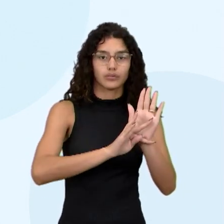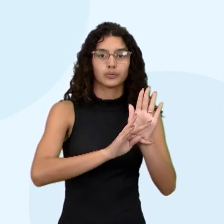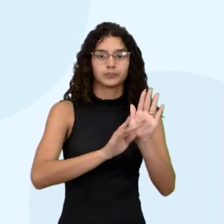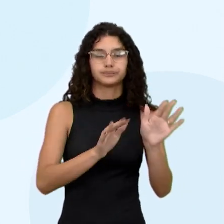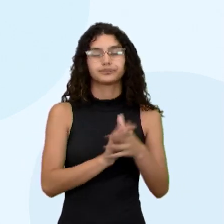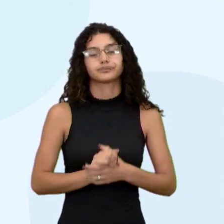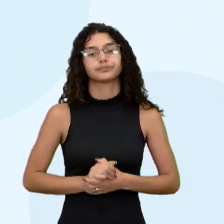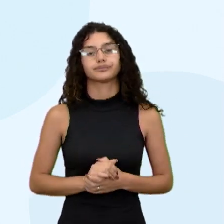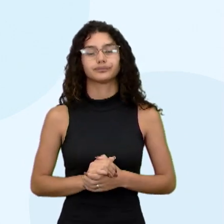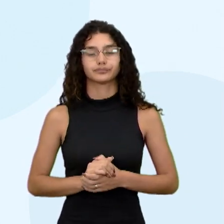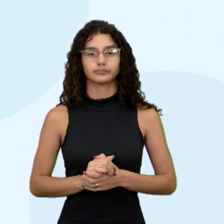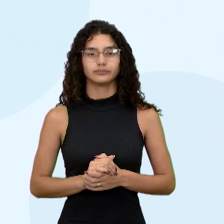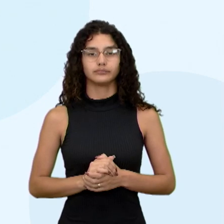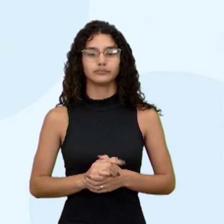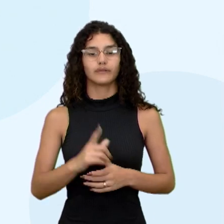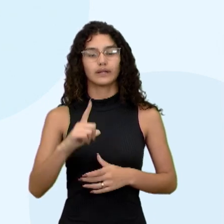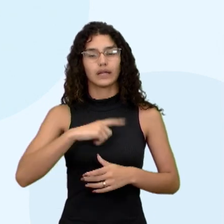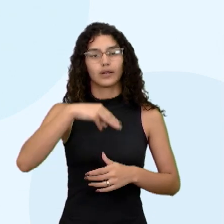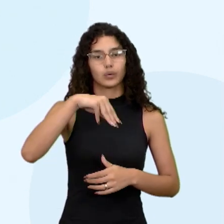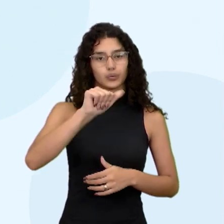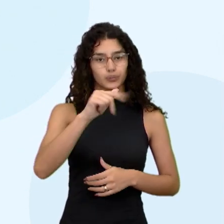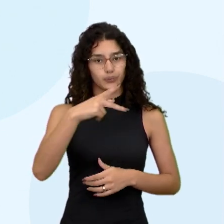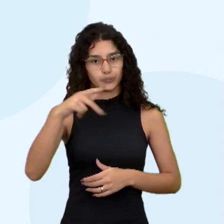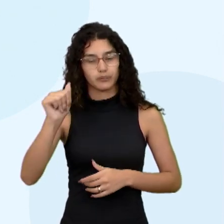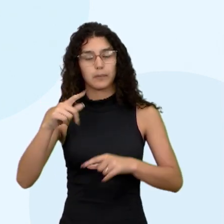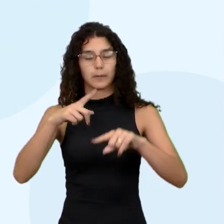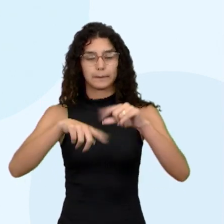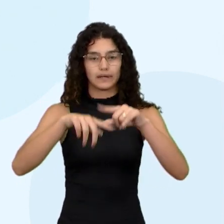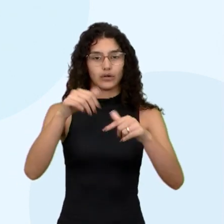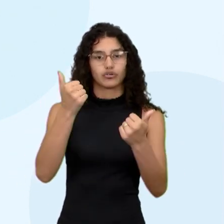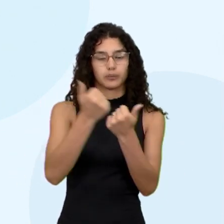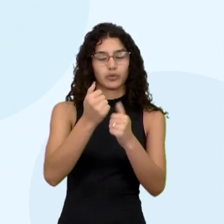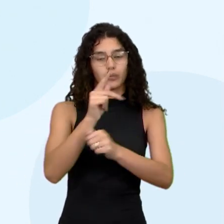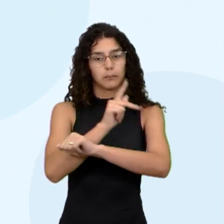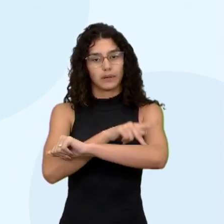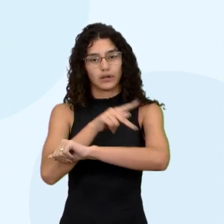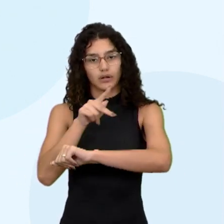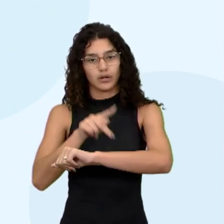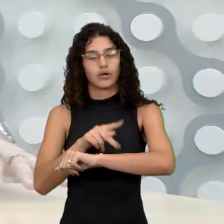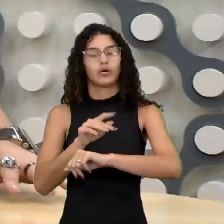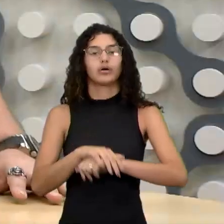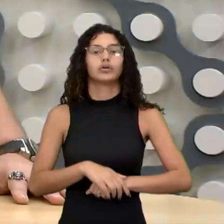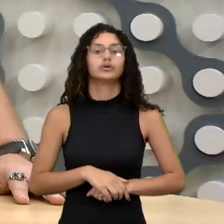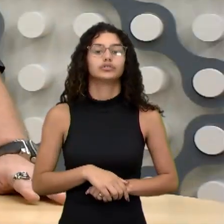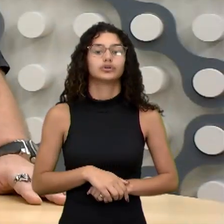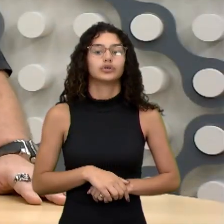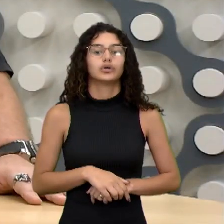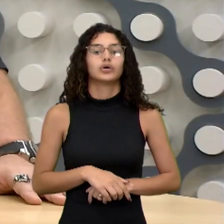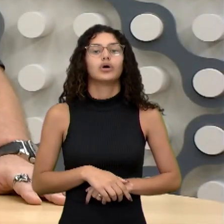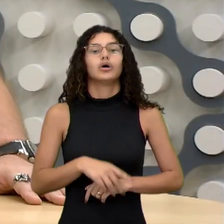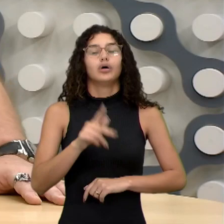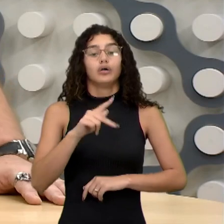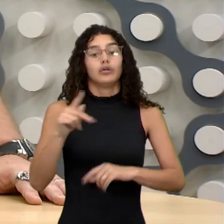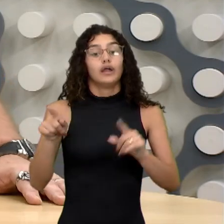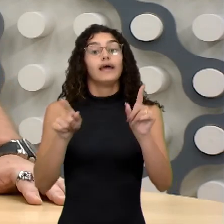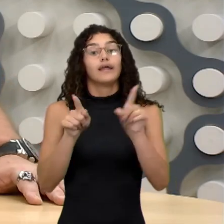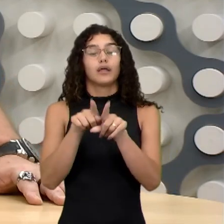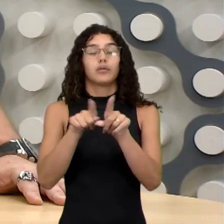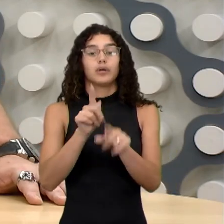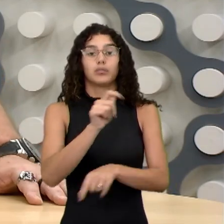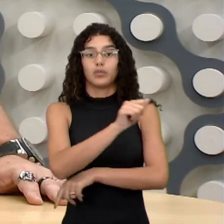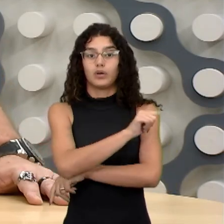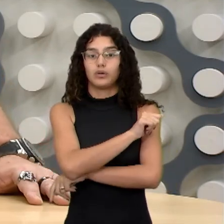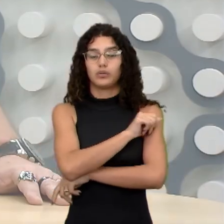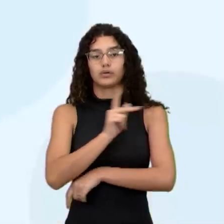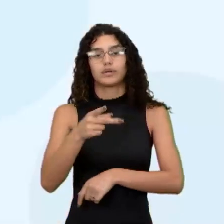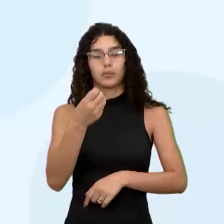que está lá no mapa de vocês, né, que é o material de apoio pedagógico, né, que é para o professor e também para o aluno, né,